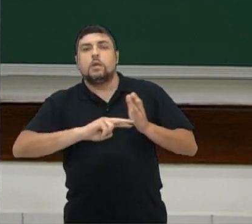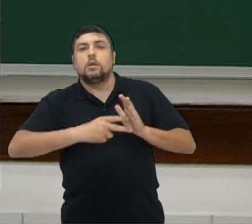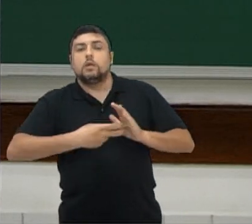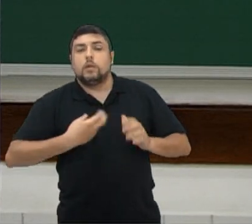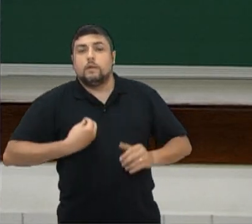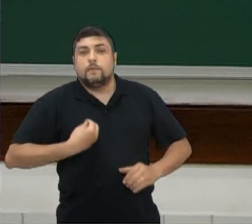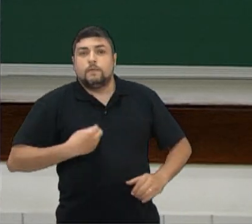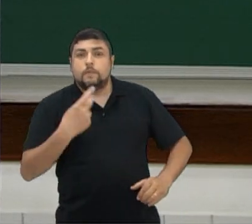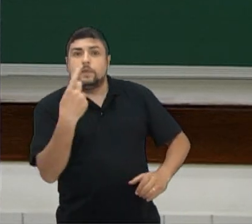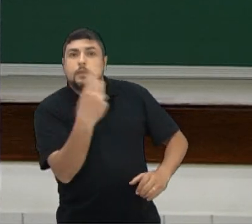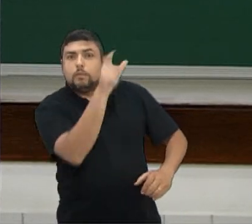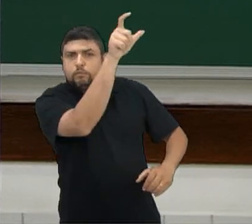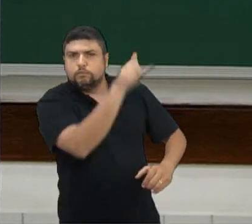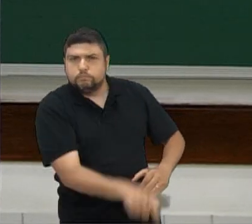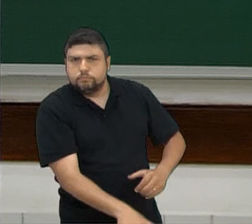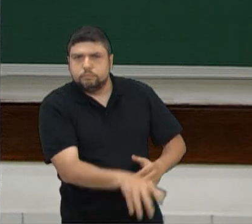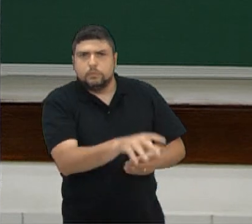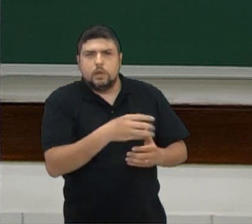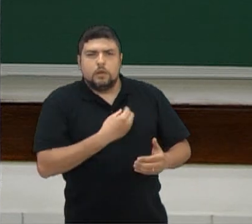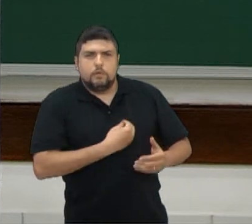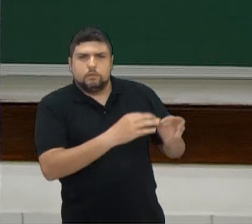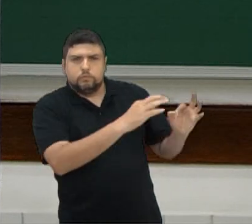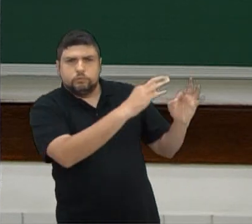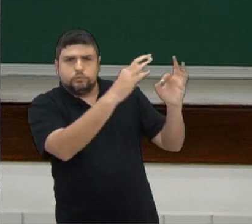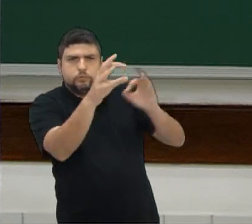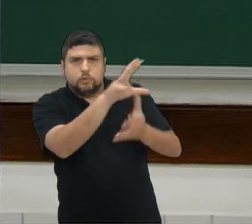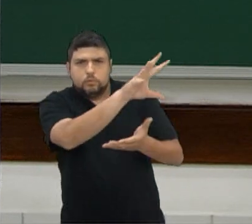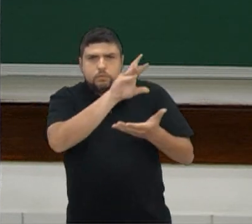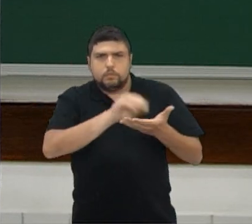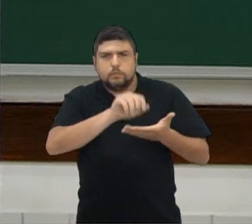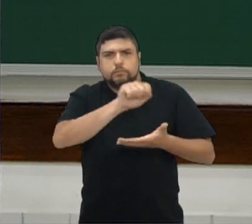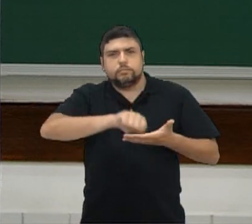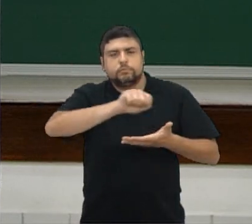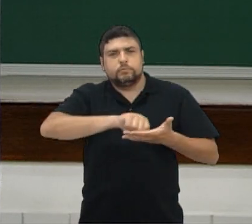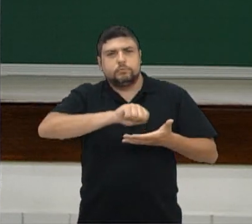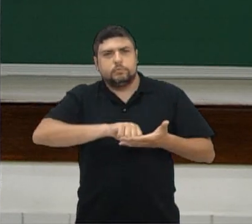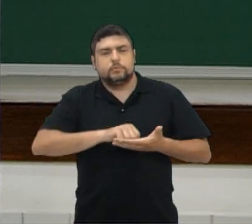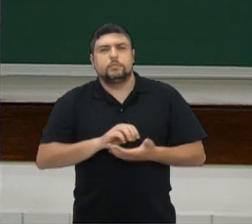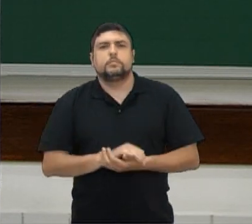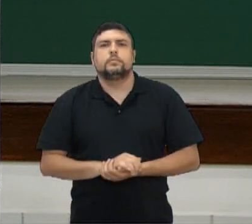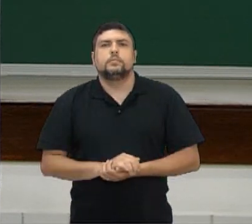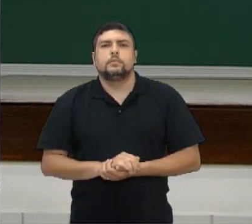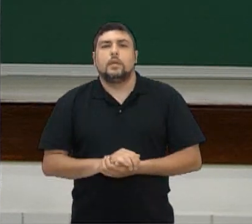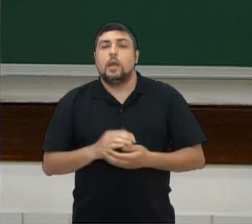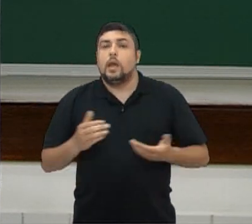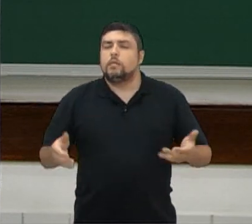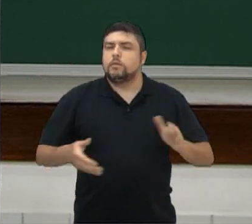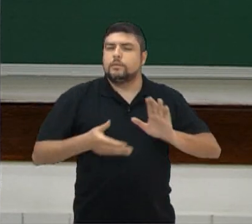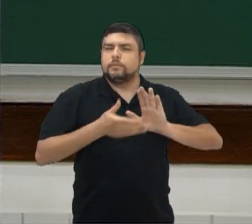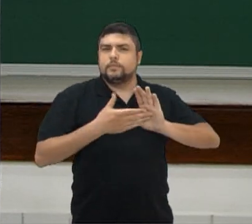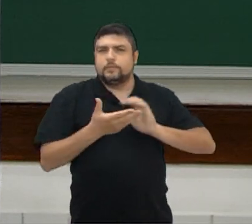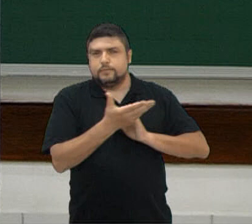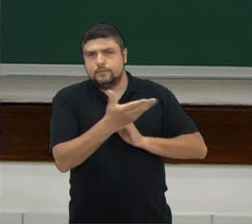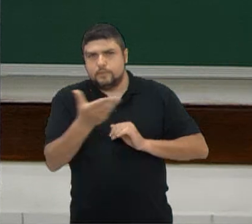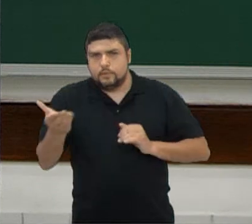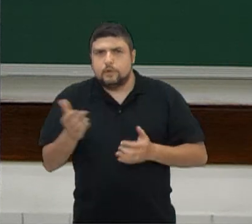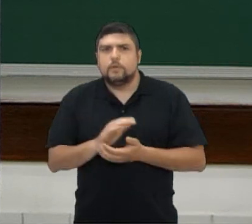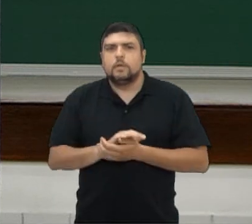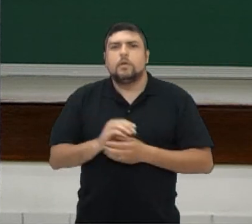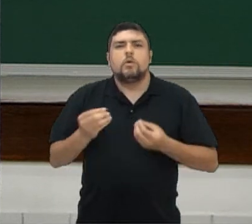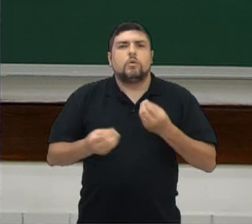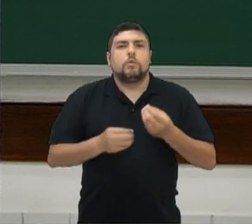fatos marcantes na vida de outra pessoa, ok? Uma proposta para vocês agora fazerem uma